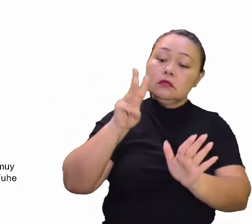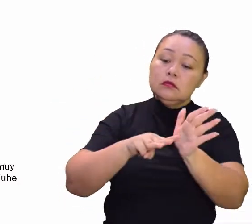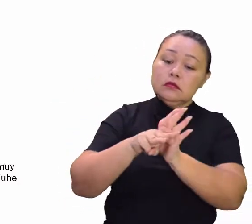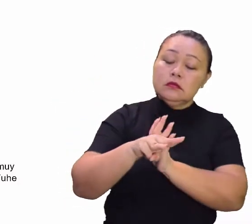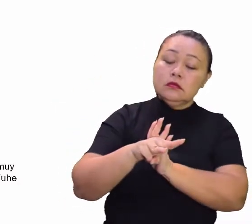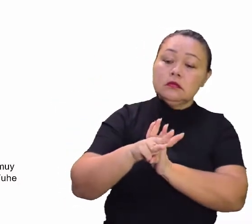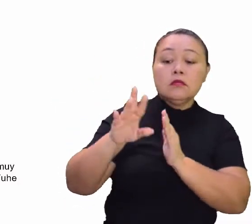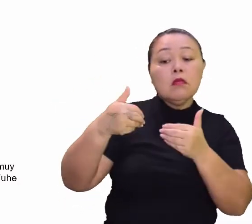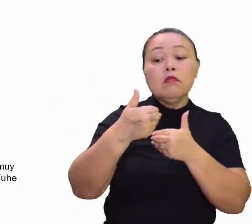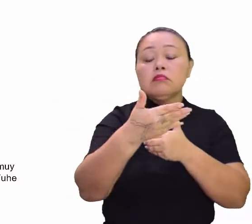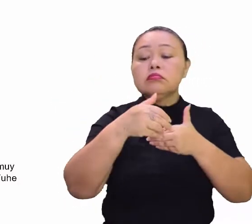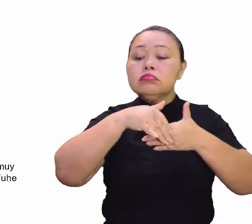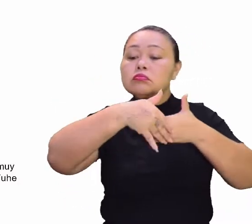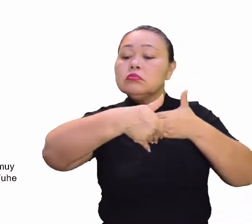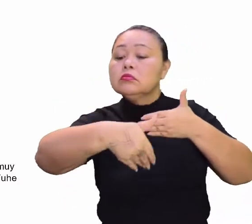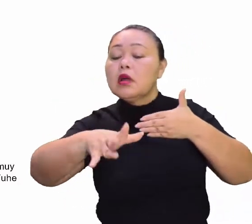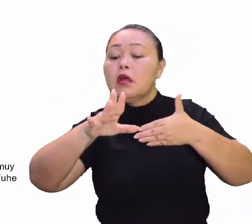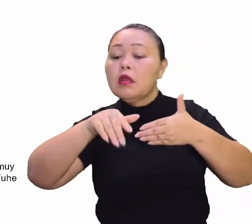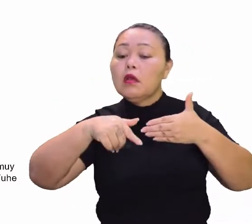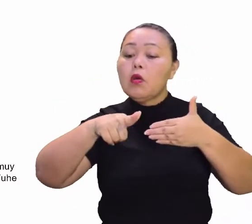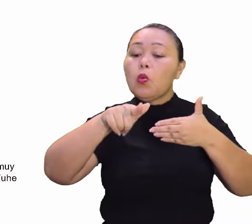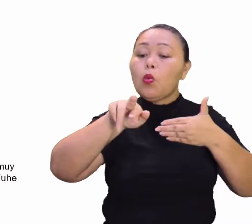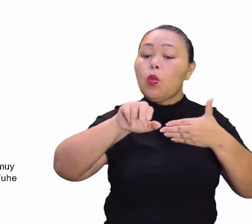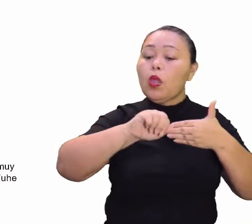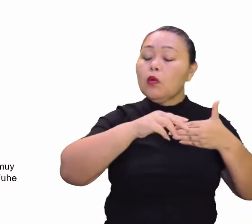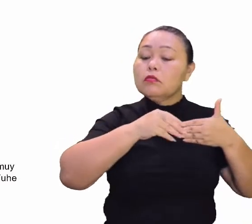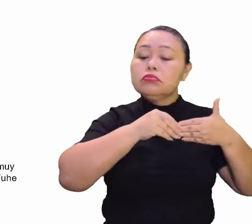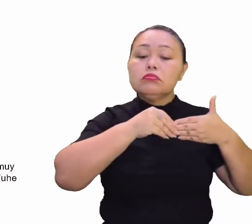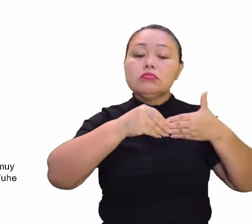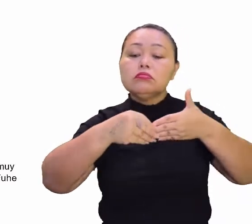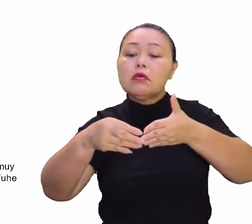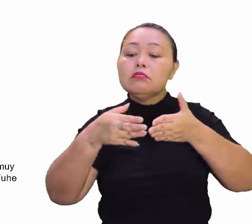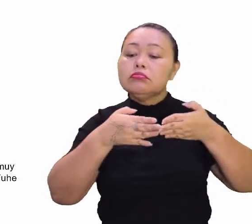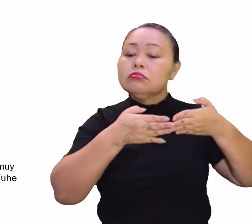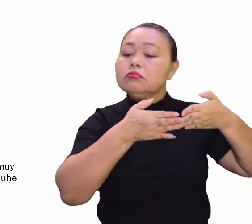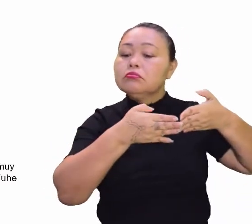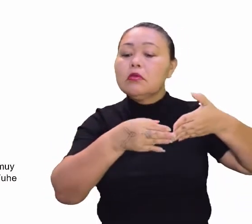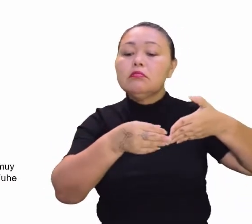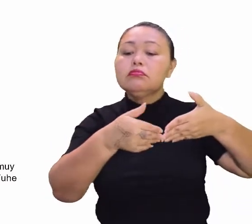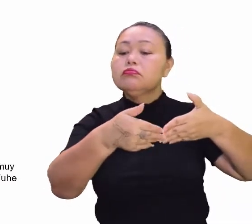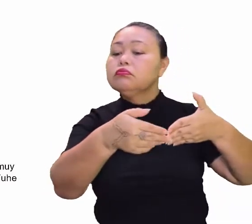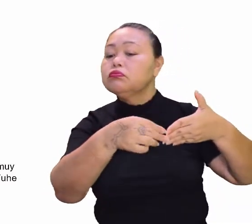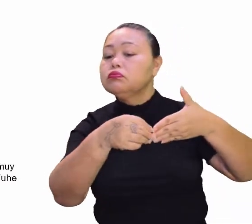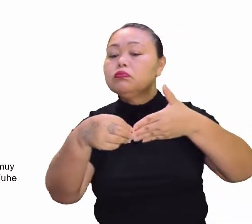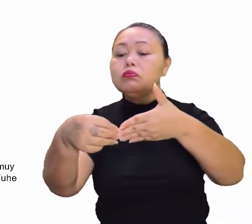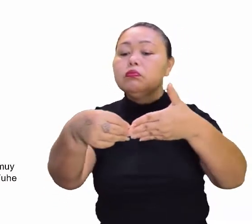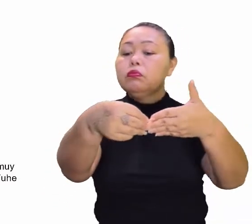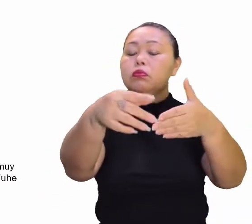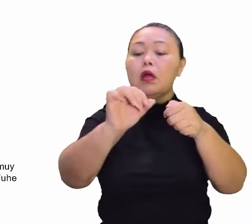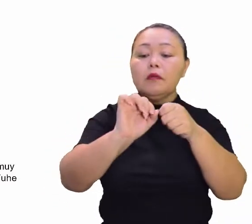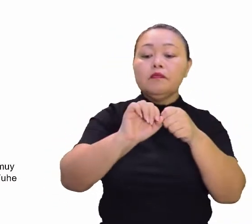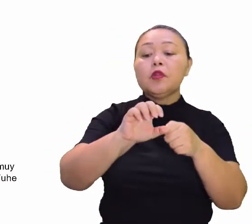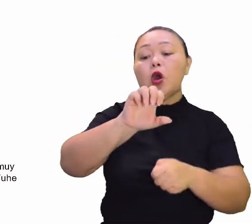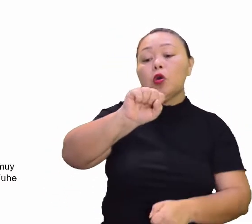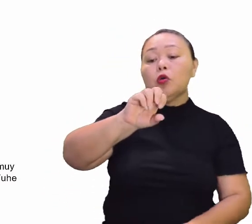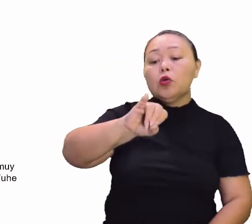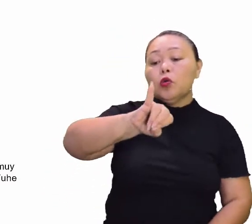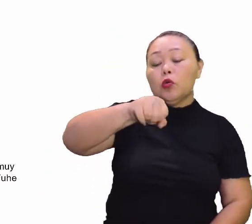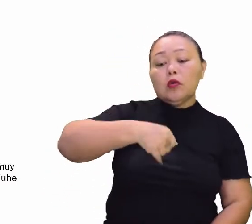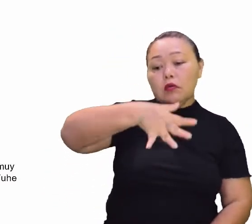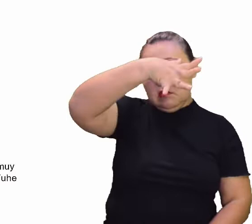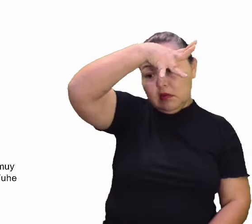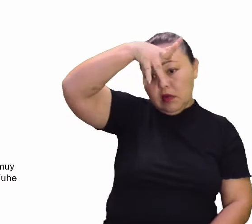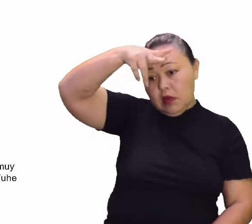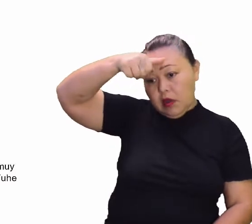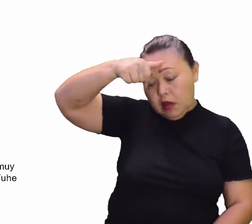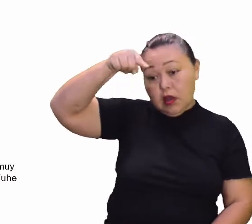há pouco, para o escoamento desses grãos. Falamos já até, vamos falar em outras aulas, sobre a soja aqui do Mato Grosso,